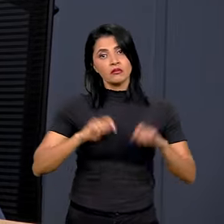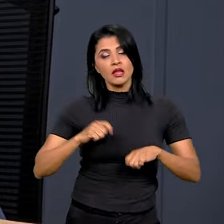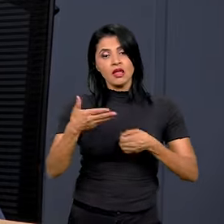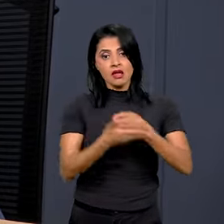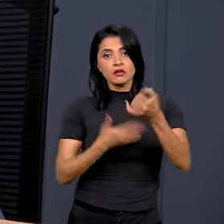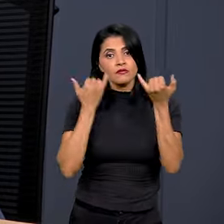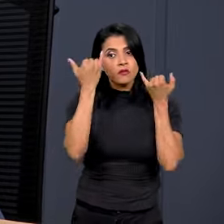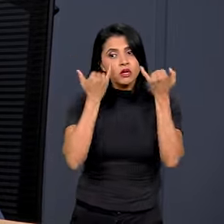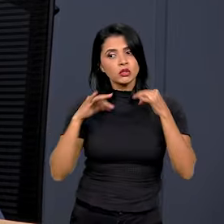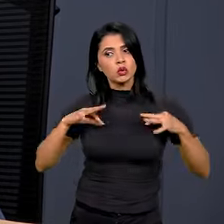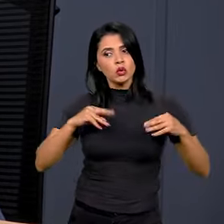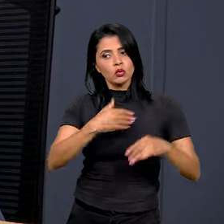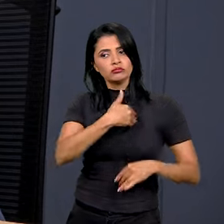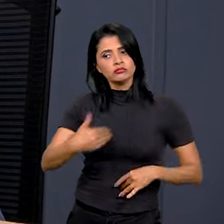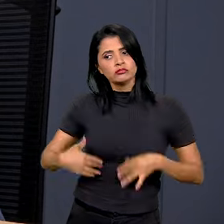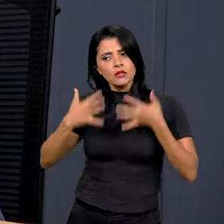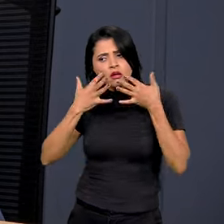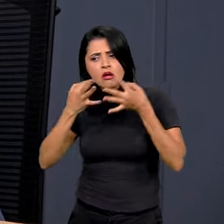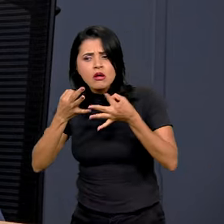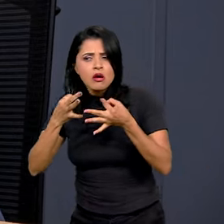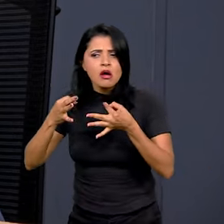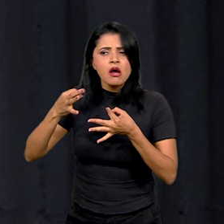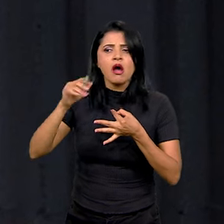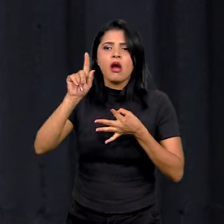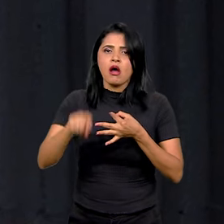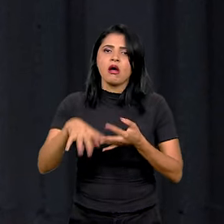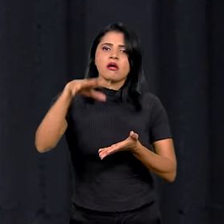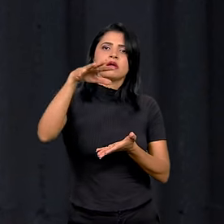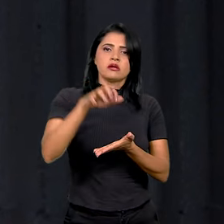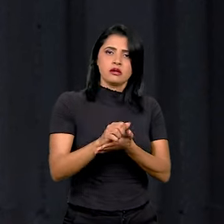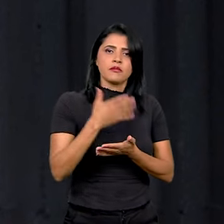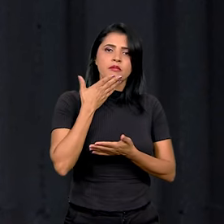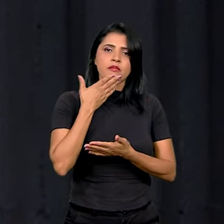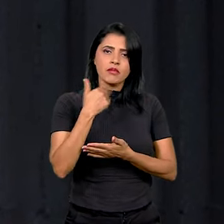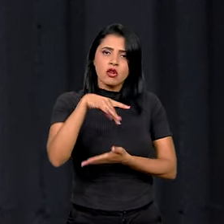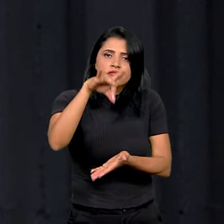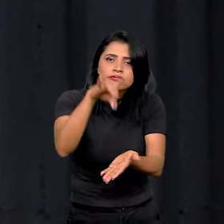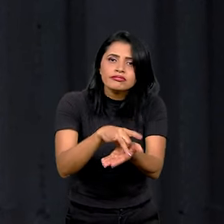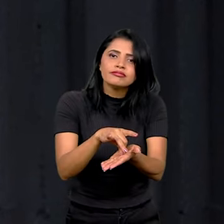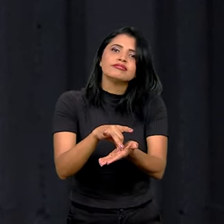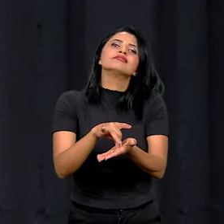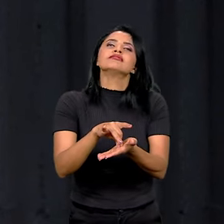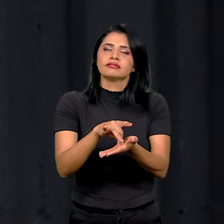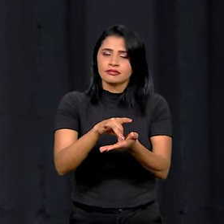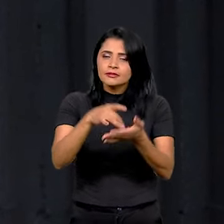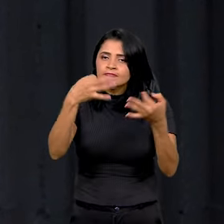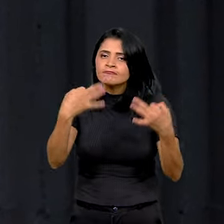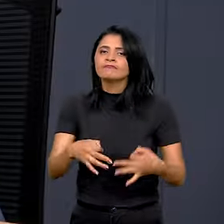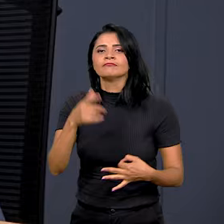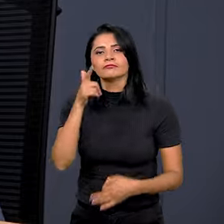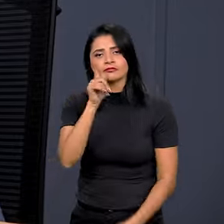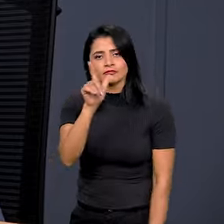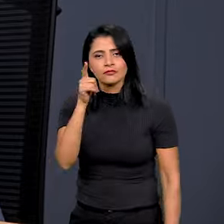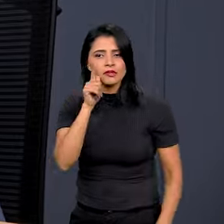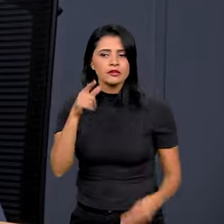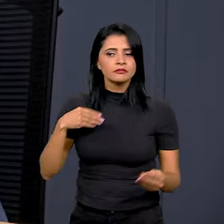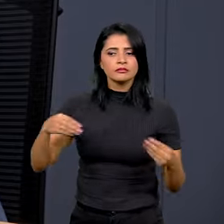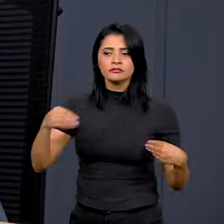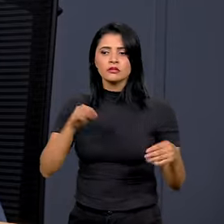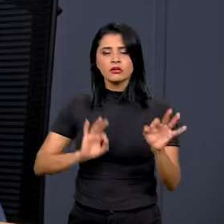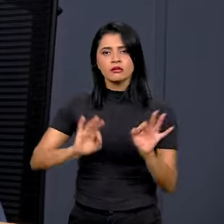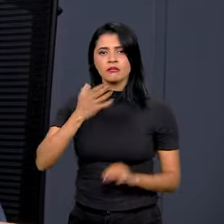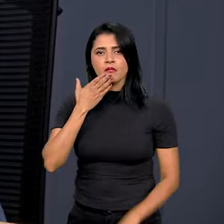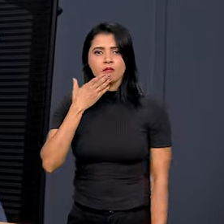alteração de base de dados com todo o governo olhando para esse espaço o cadastro cada vez mais é efetivo e fid digo a gente consegue